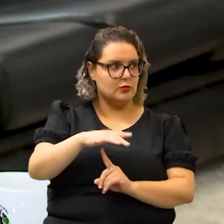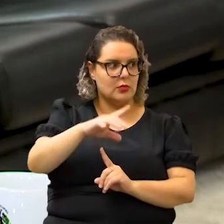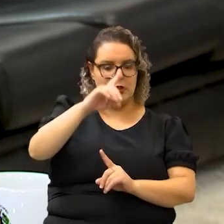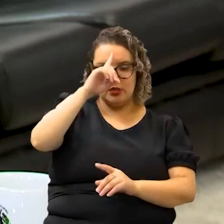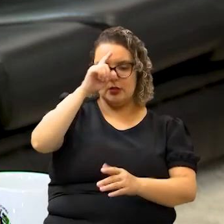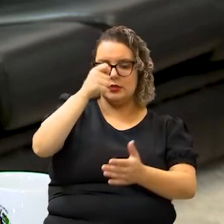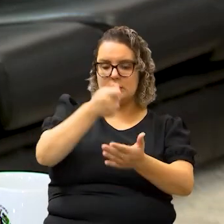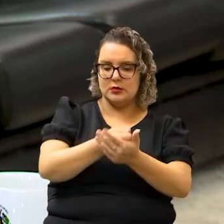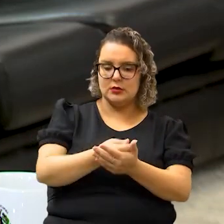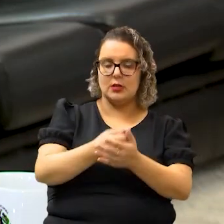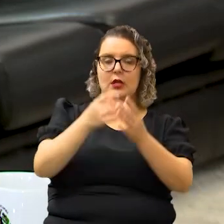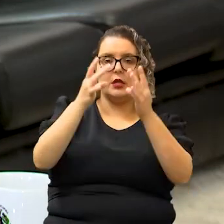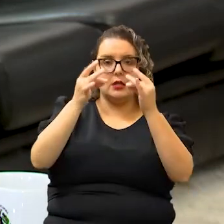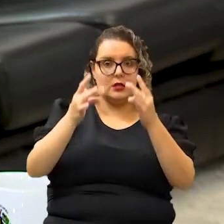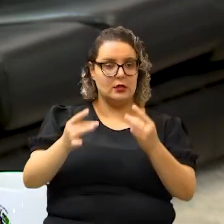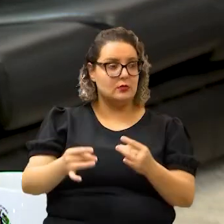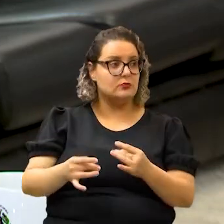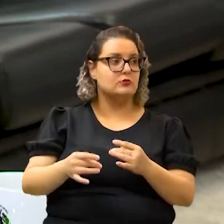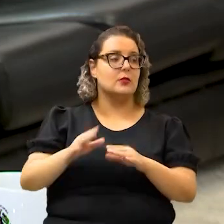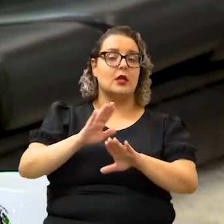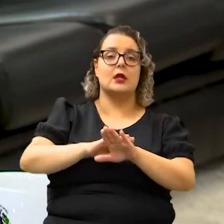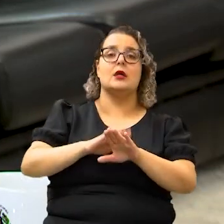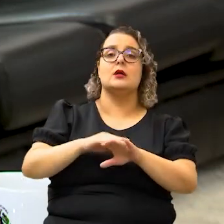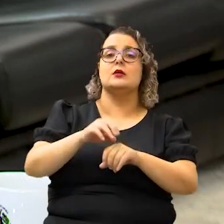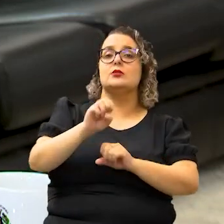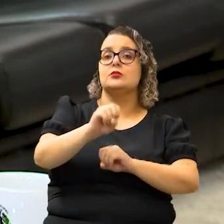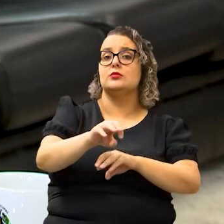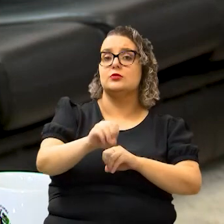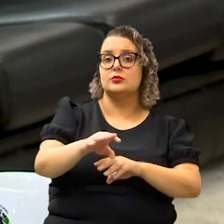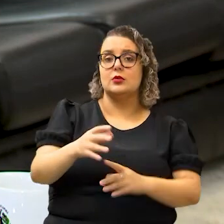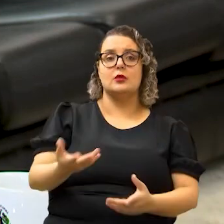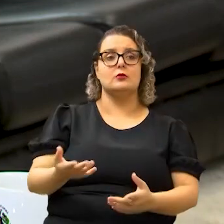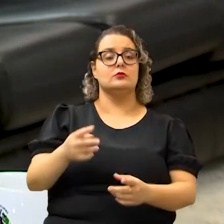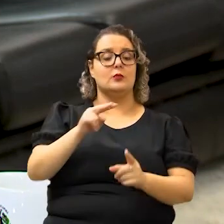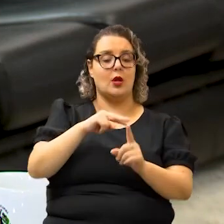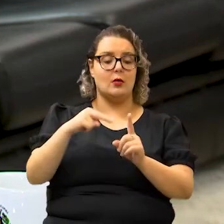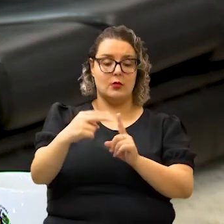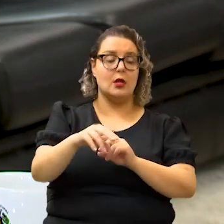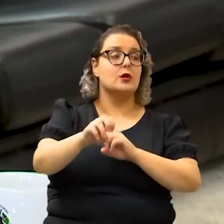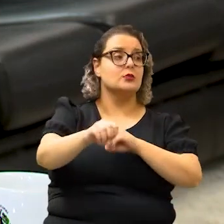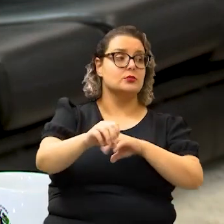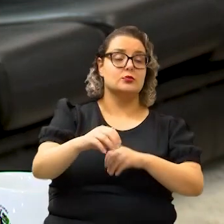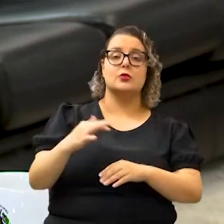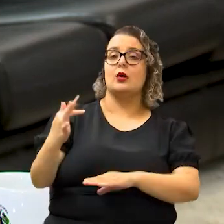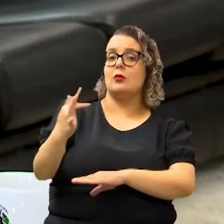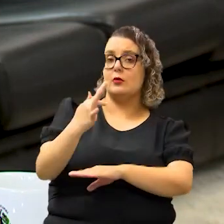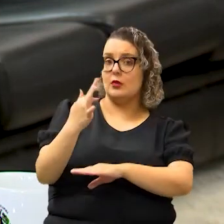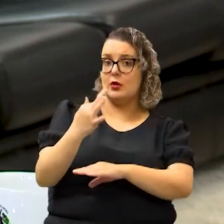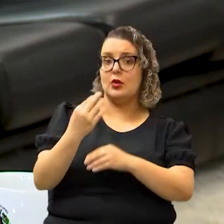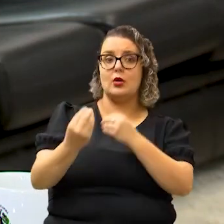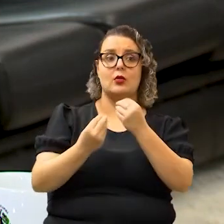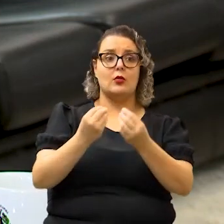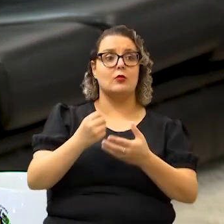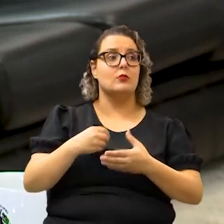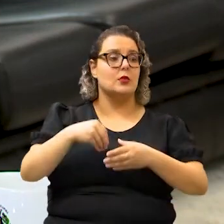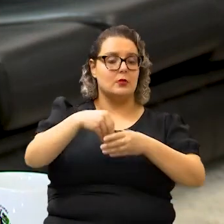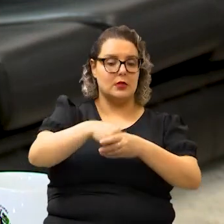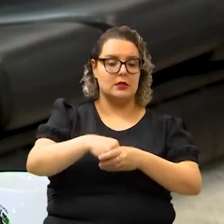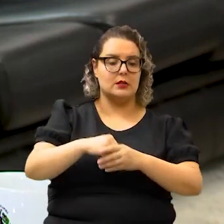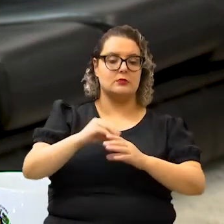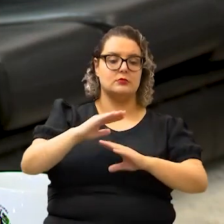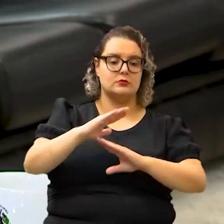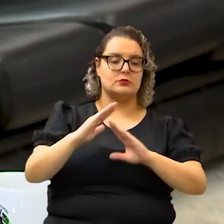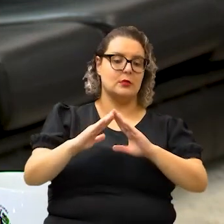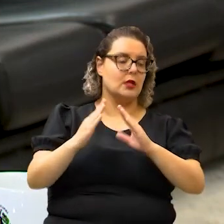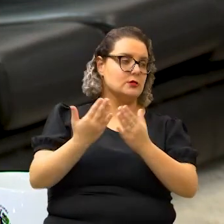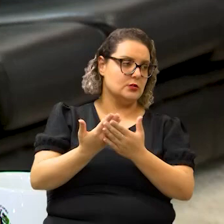Ambiental, definindo as diretrizes de como essa ação de educação ambiental se dá, tanto do ponto de vista da educação formal, quer dizer, como